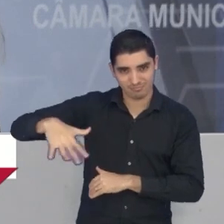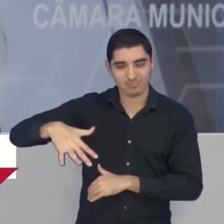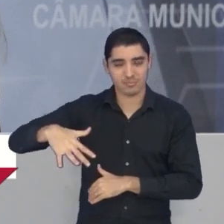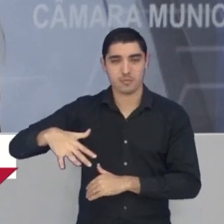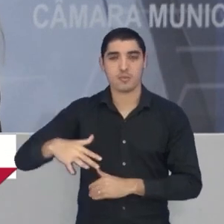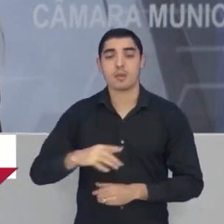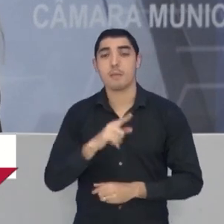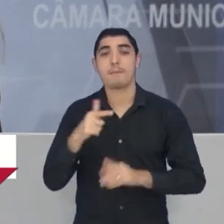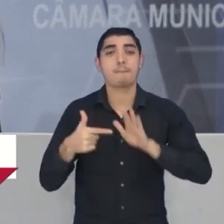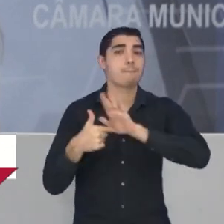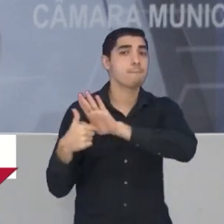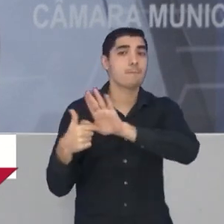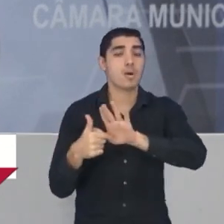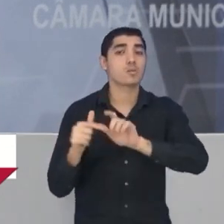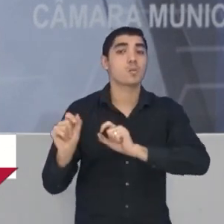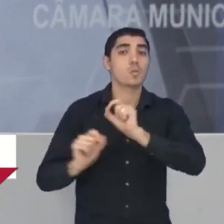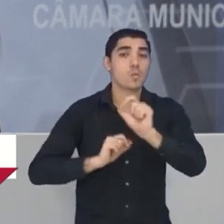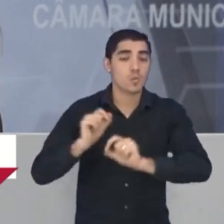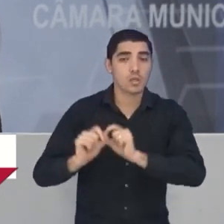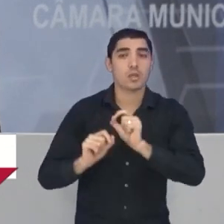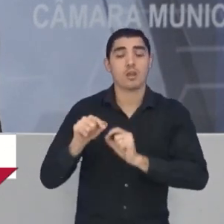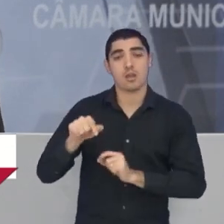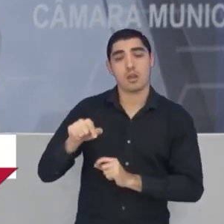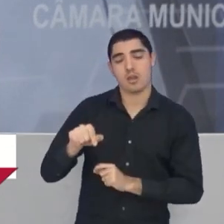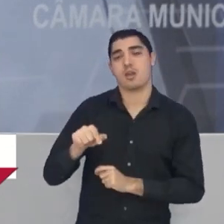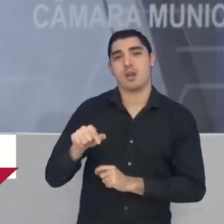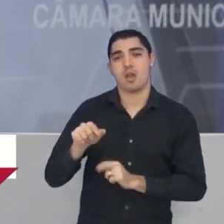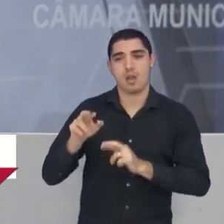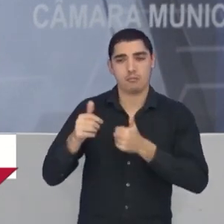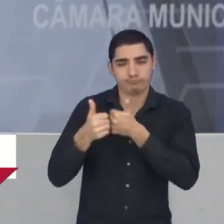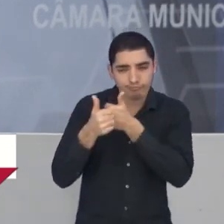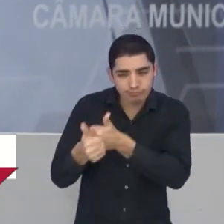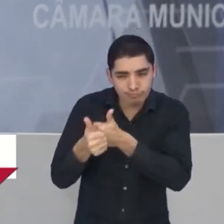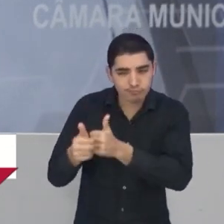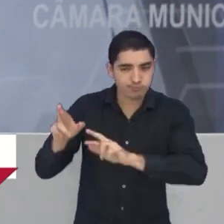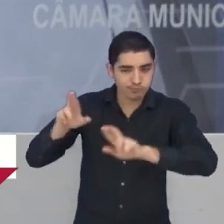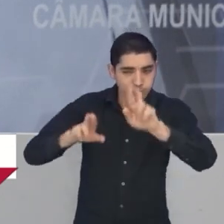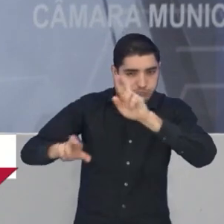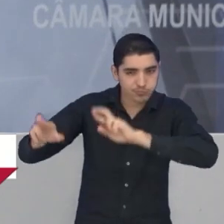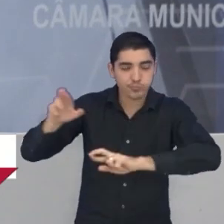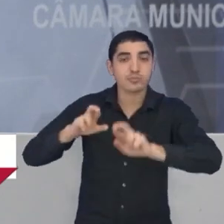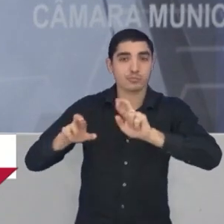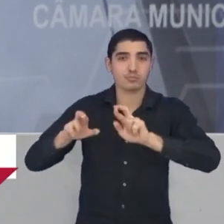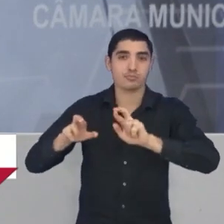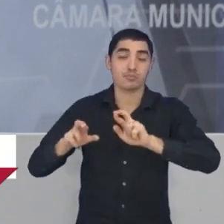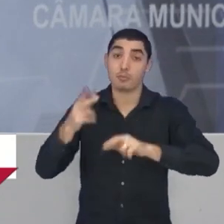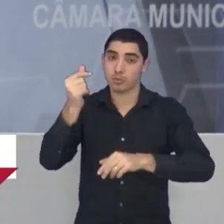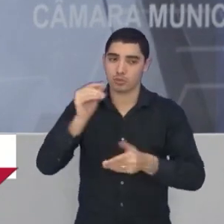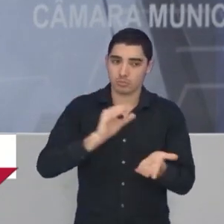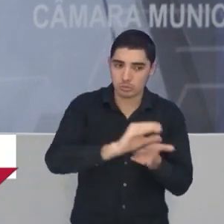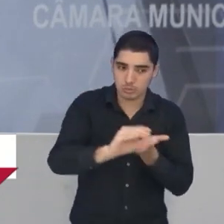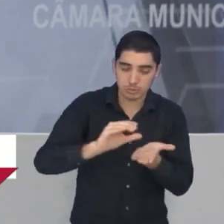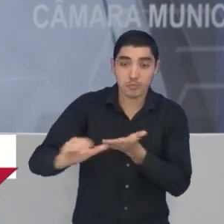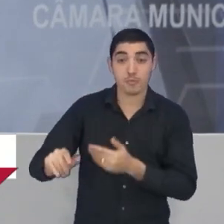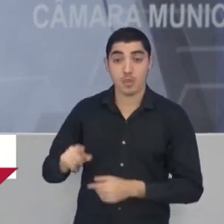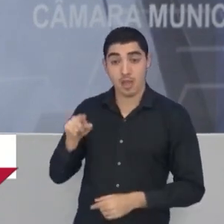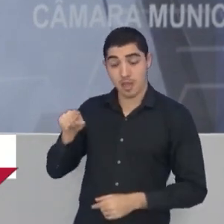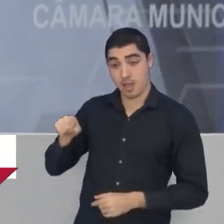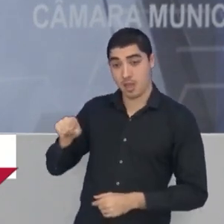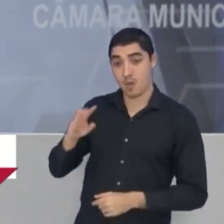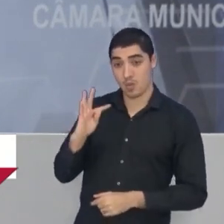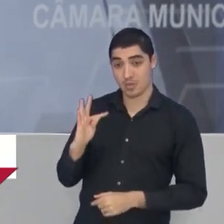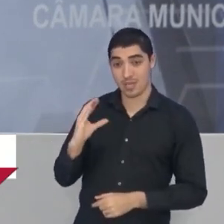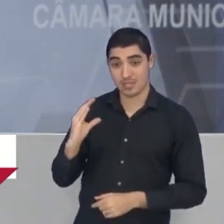traz essa obrigatoriedade de acompanhamento fiscalização e supervisão desses repasses o Tribunal de Contas não pode